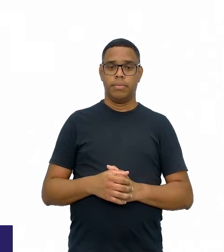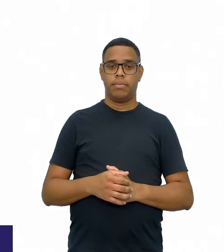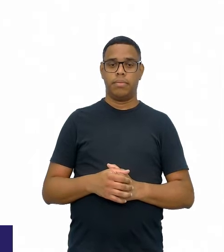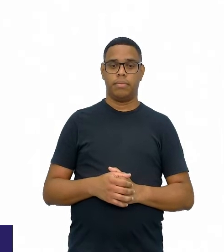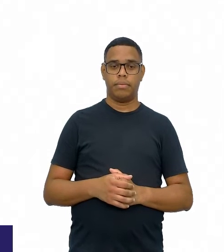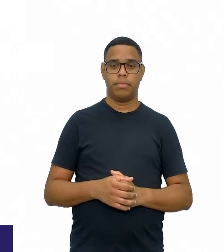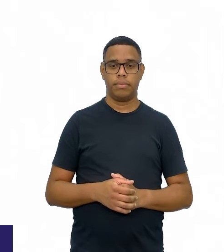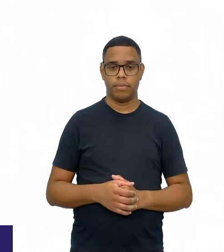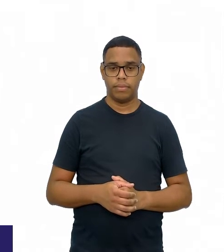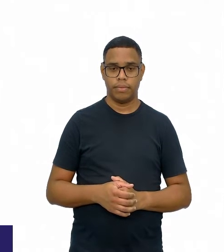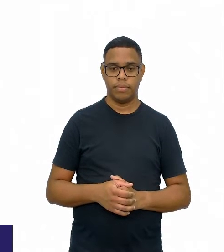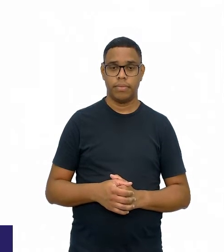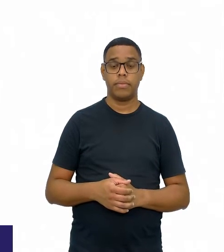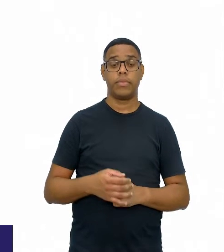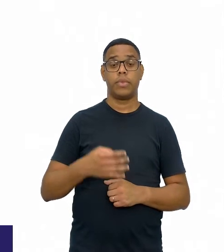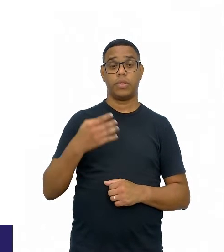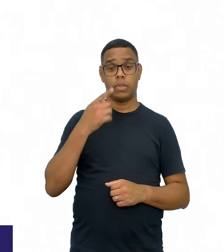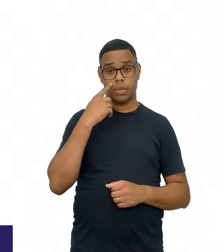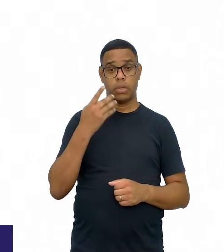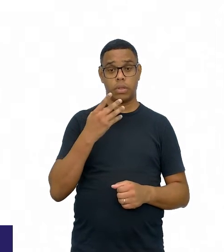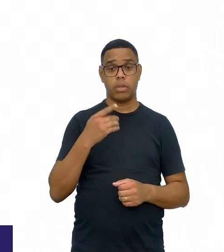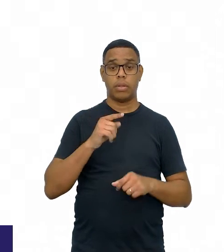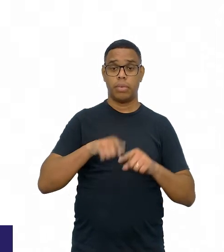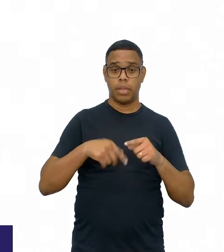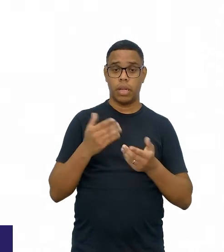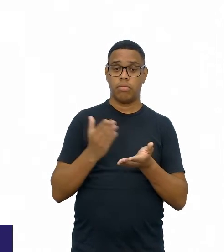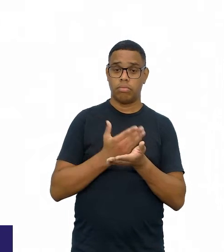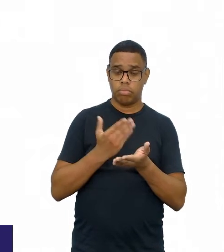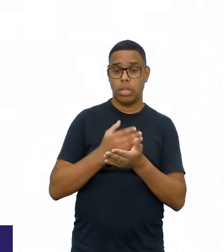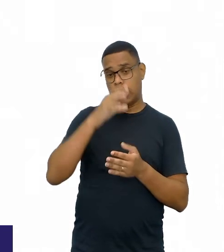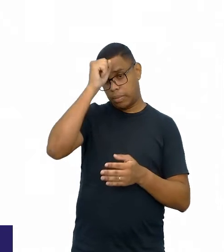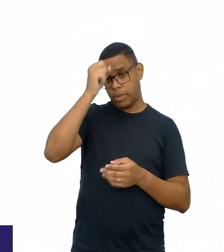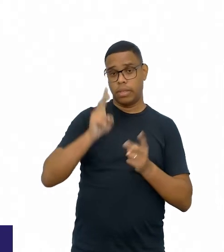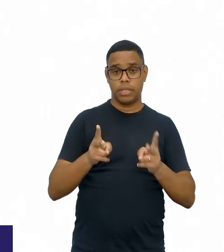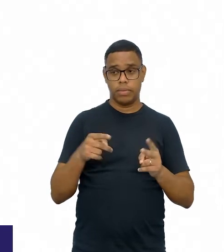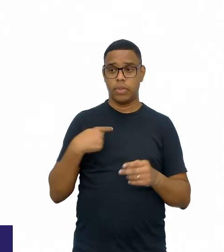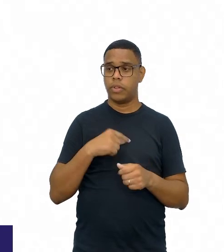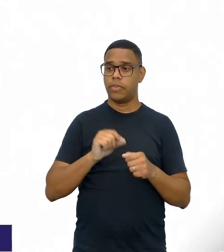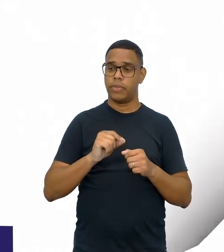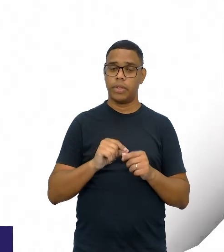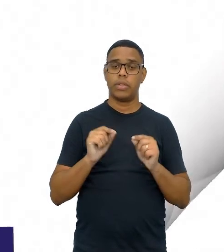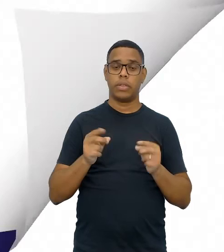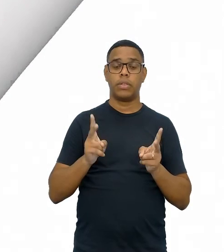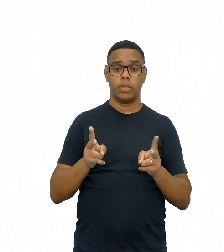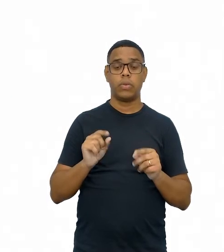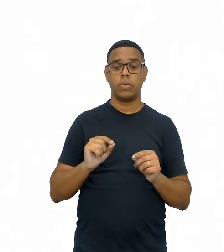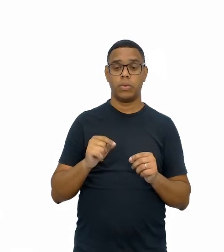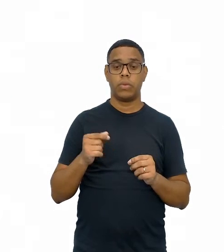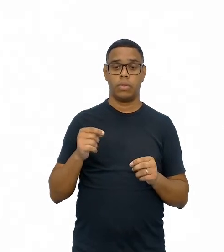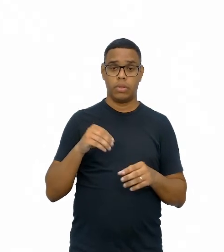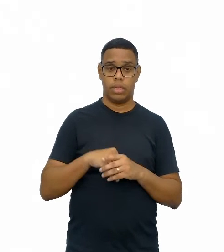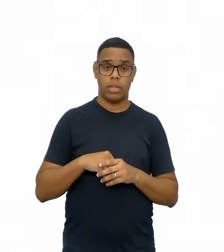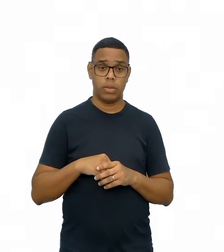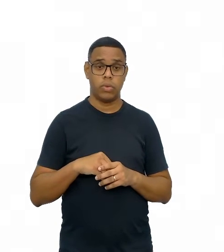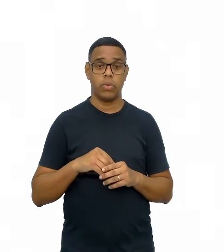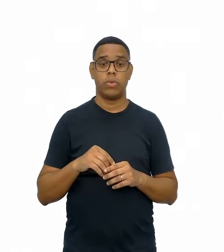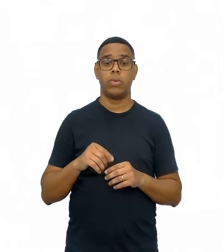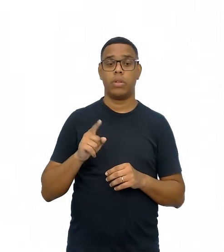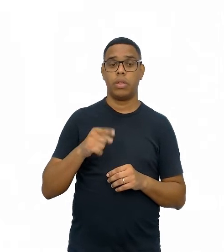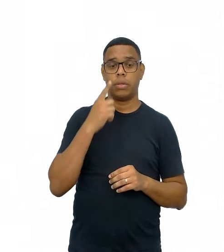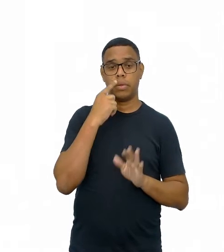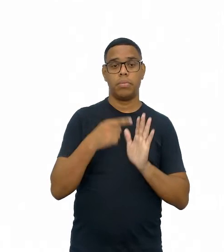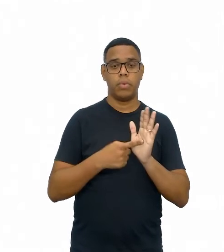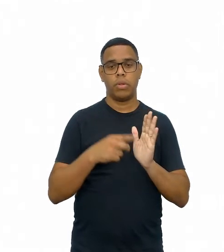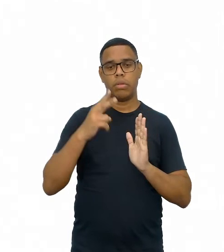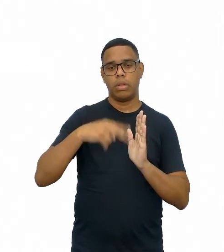As possibilidades de retomada a partir do material Aprender Sempre. Então, o que nós fizemos aqui foi, dentro do material, dar